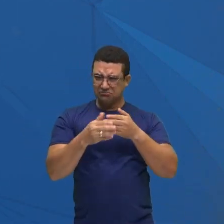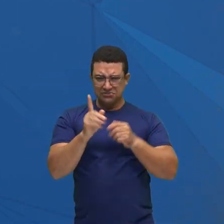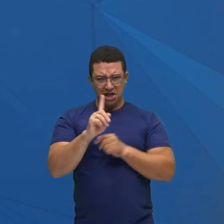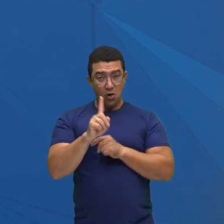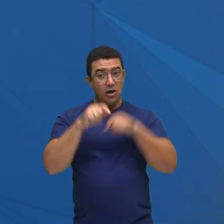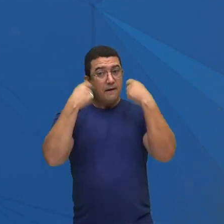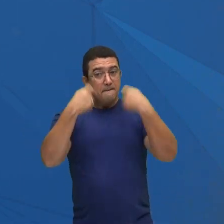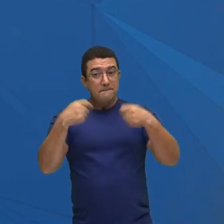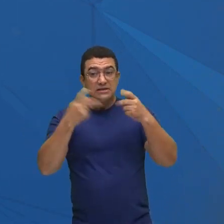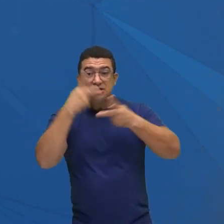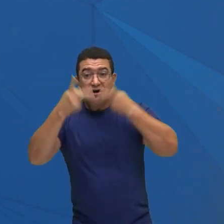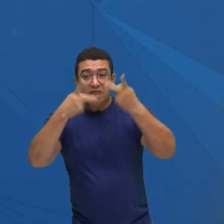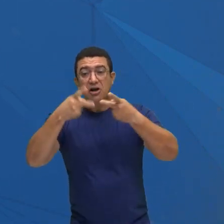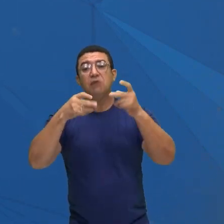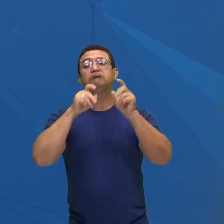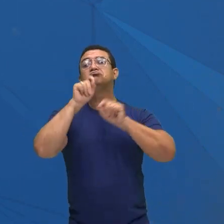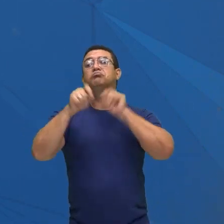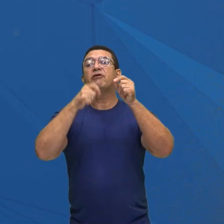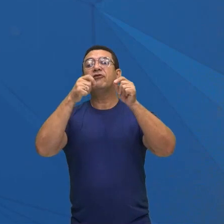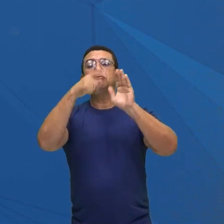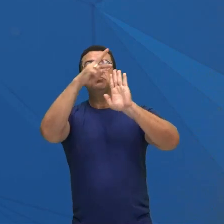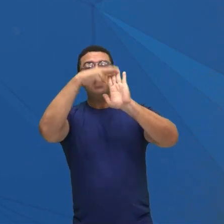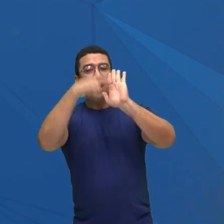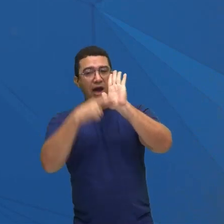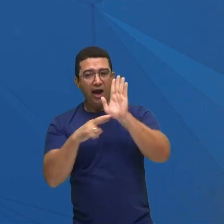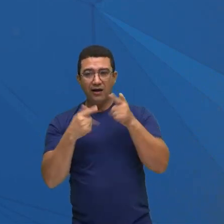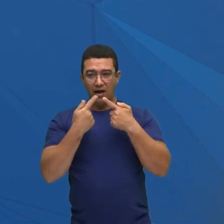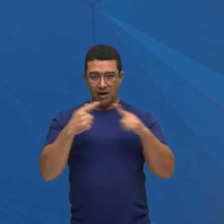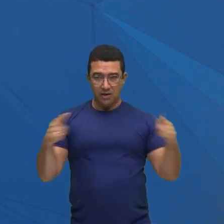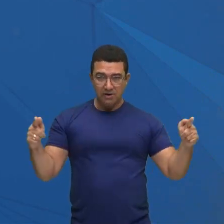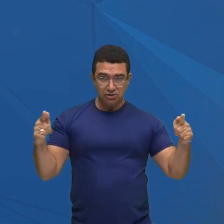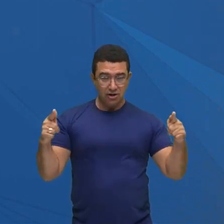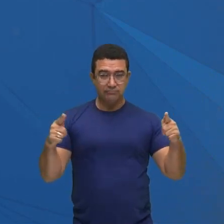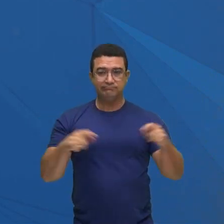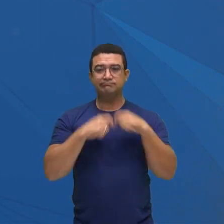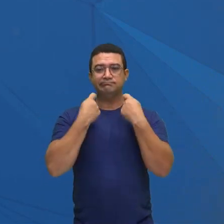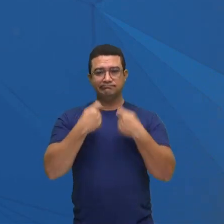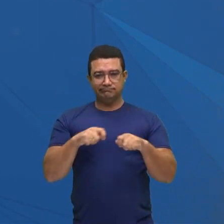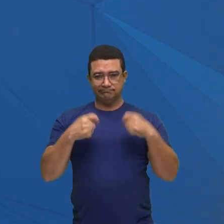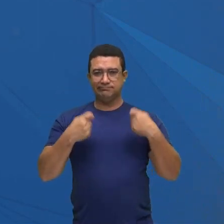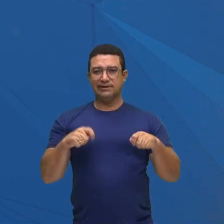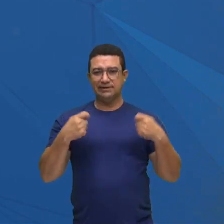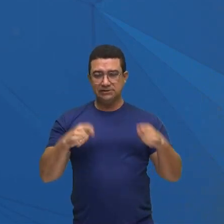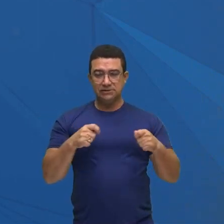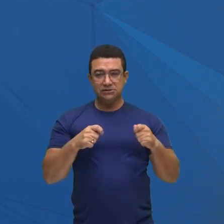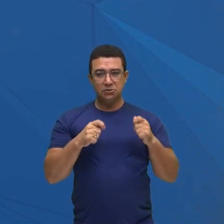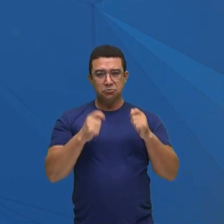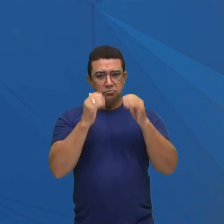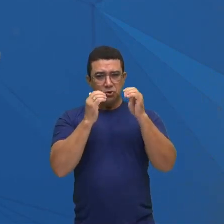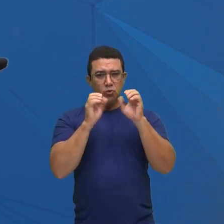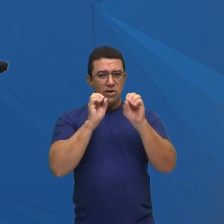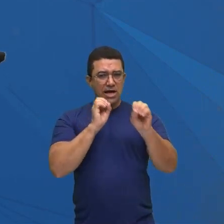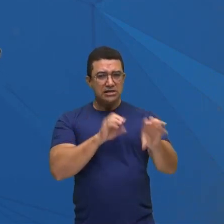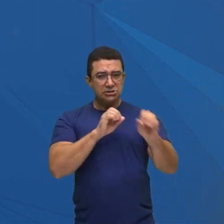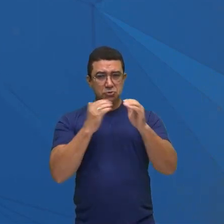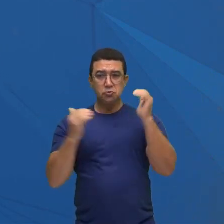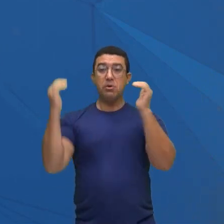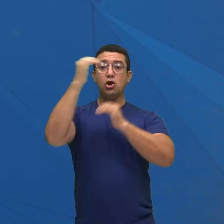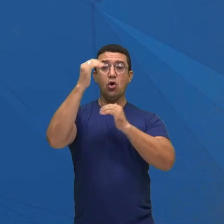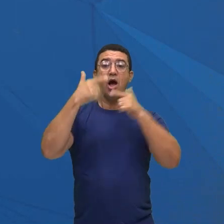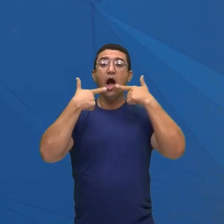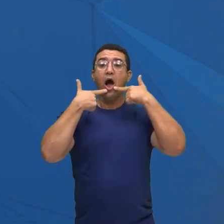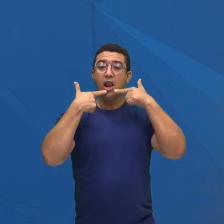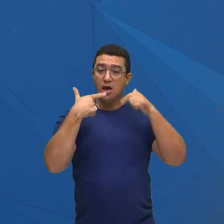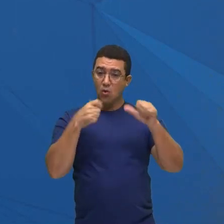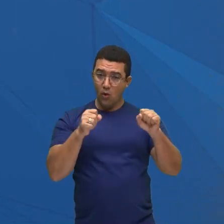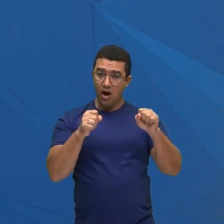conceitos da norma culta, né? Então, se você está num ambiente um pouco mais descontraído, onde não existe esse rigor, tudo bem, né? Mas